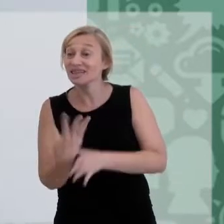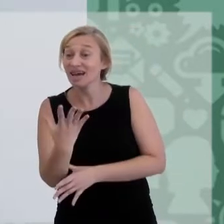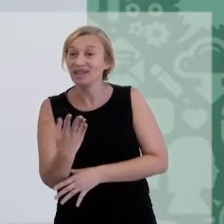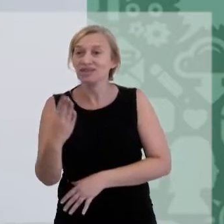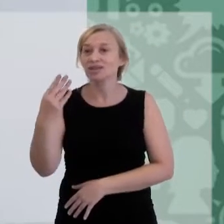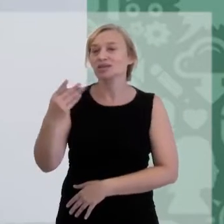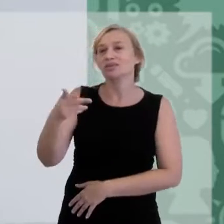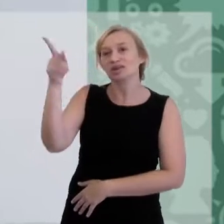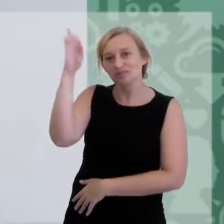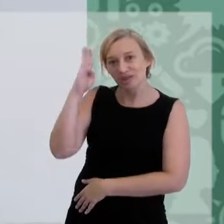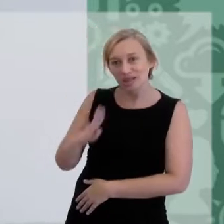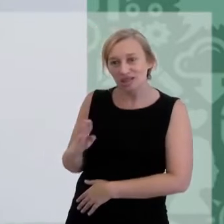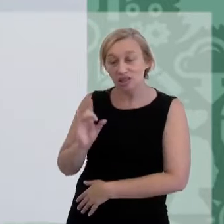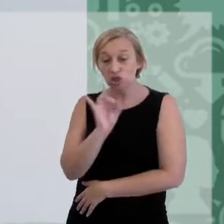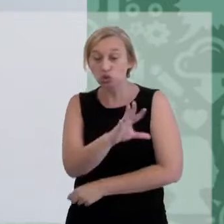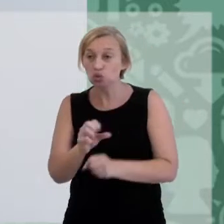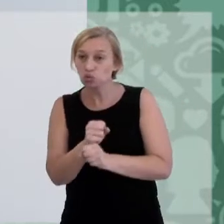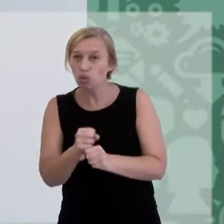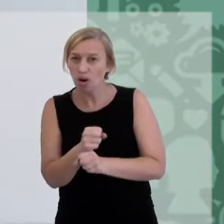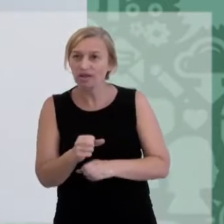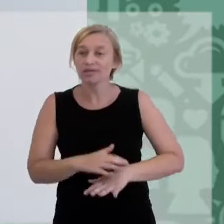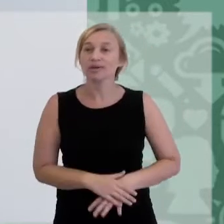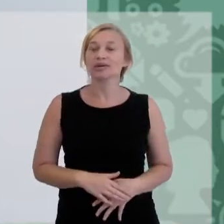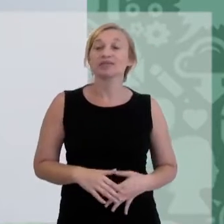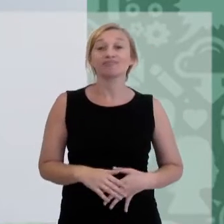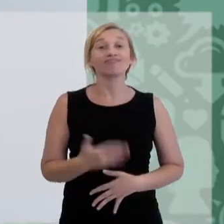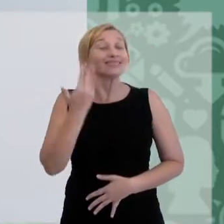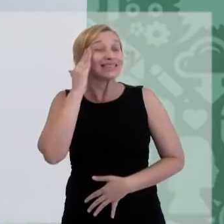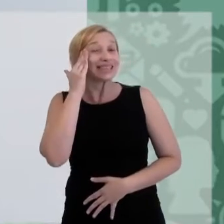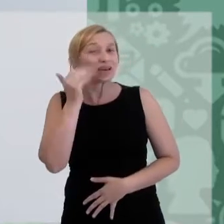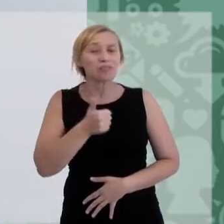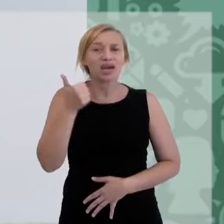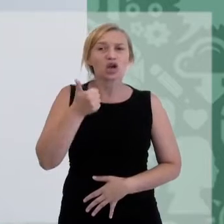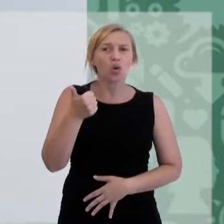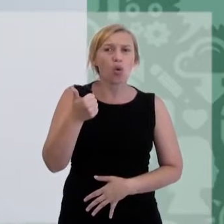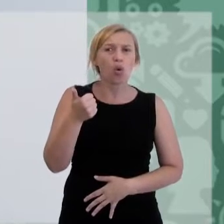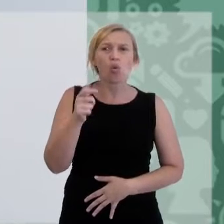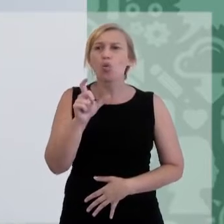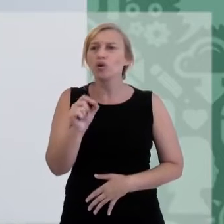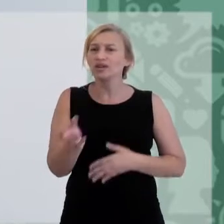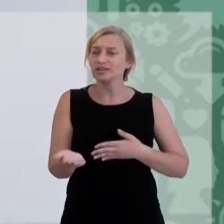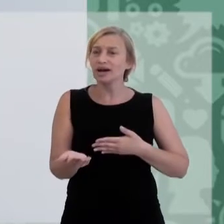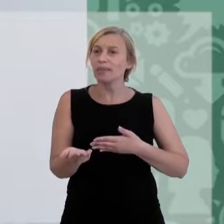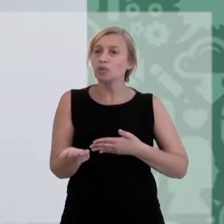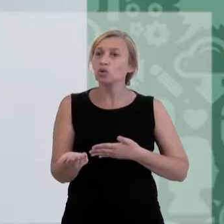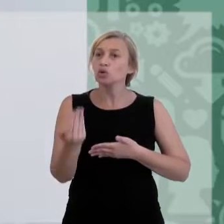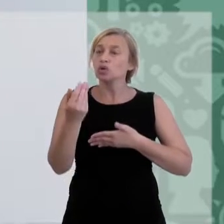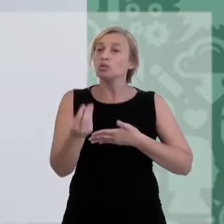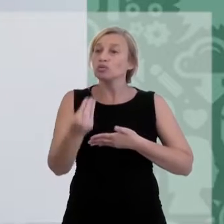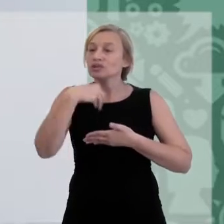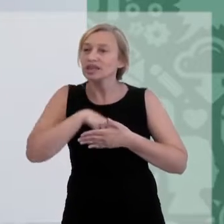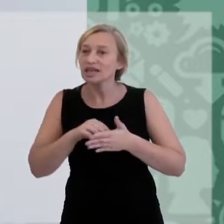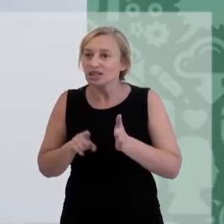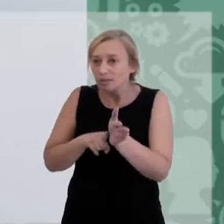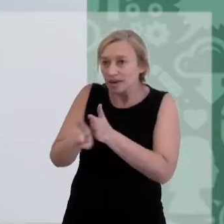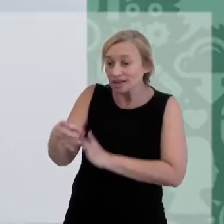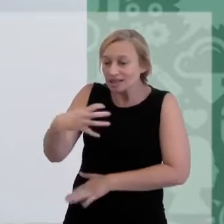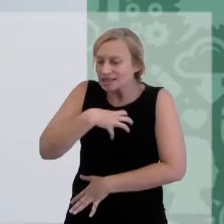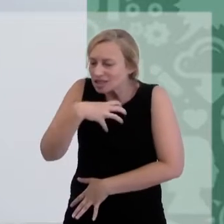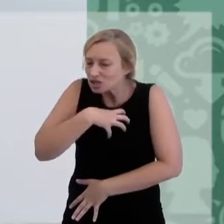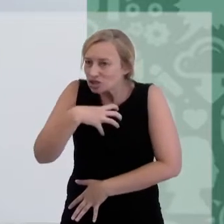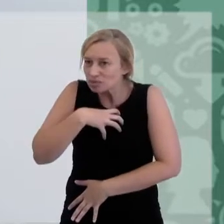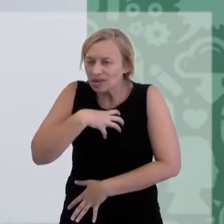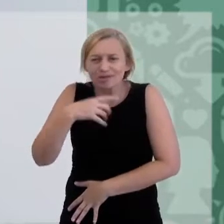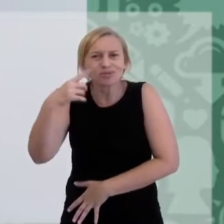feita pelos brasileiros nesse último ano. Para a gente tentar entender o que pode estar por trás dessa pergunta, principalmente as emoções,